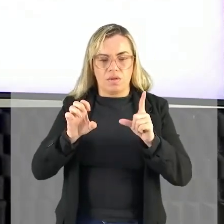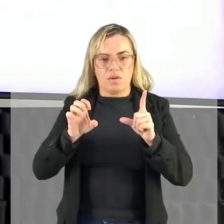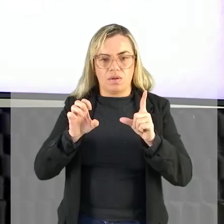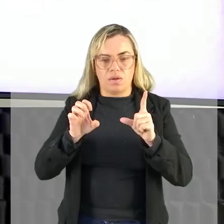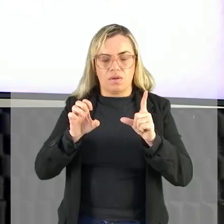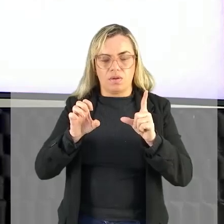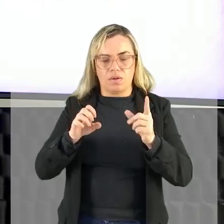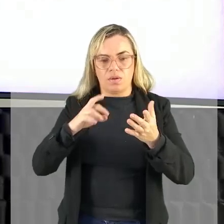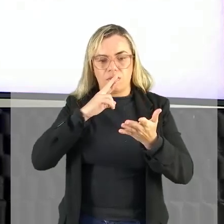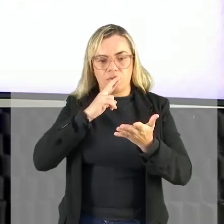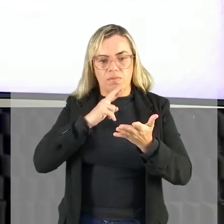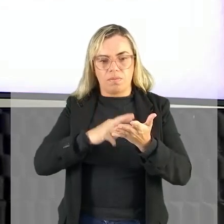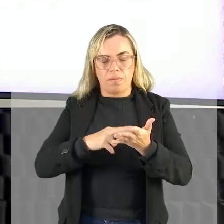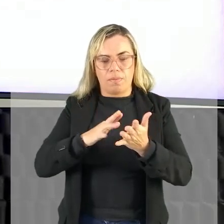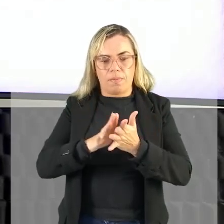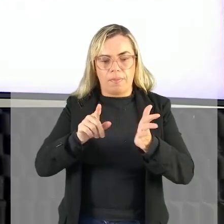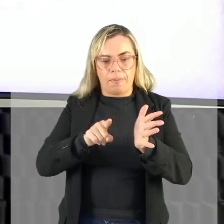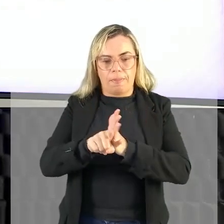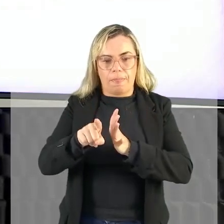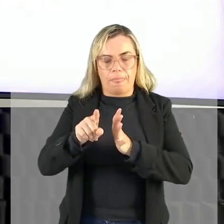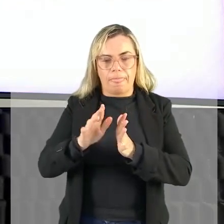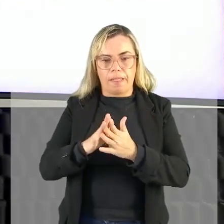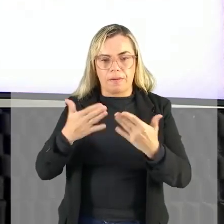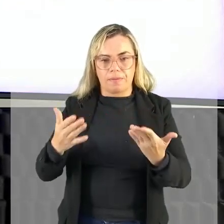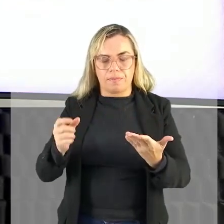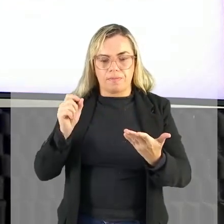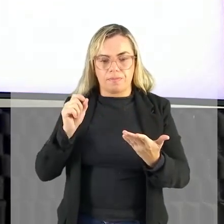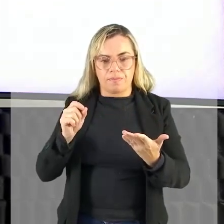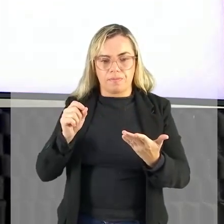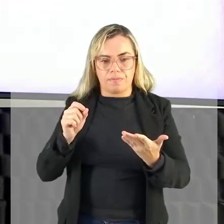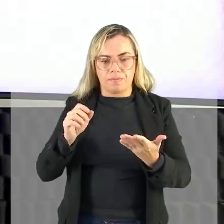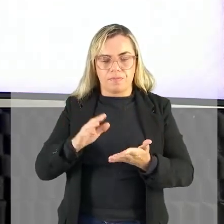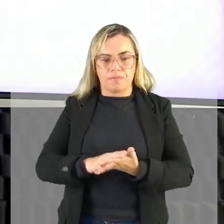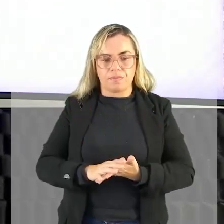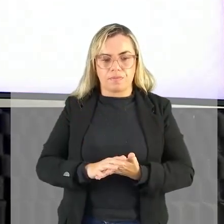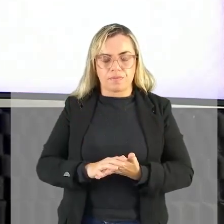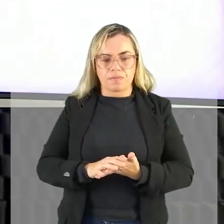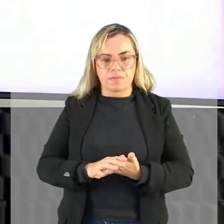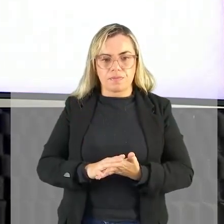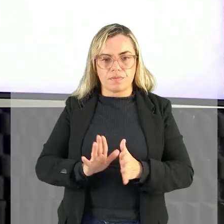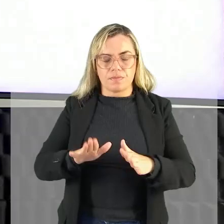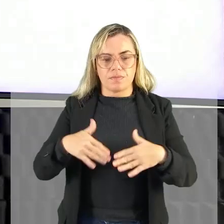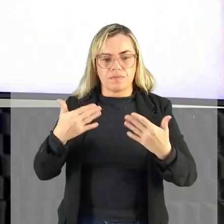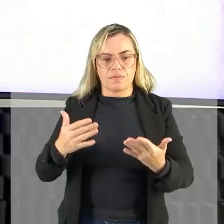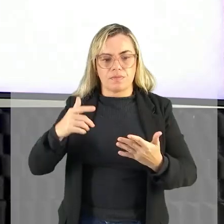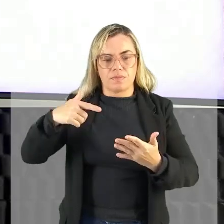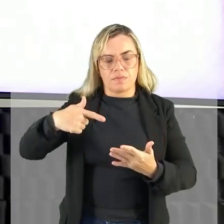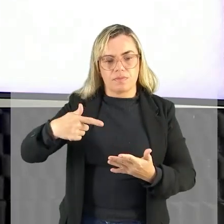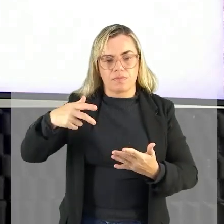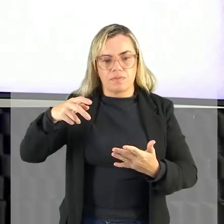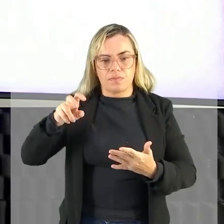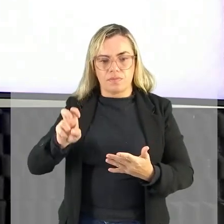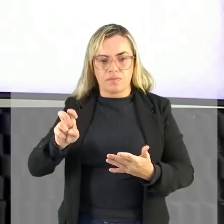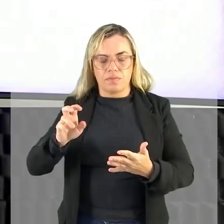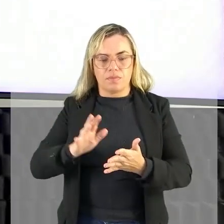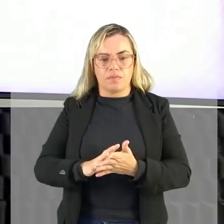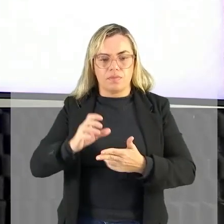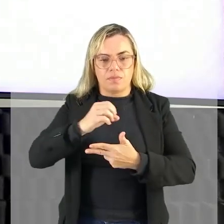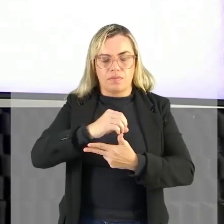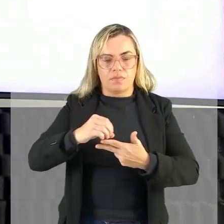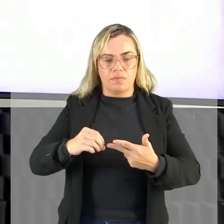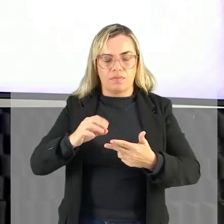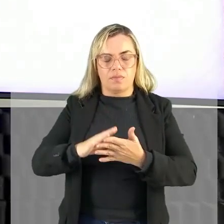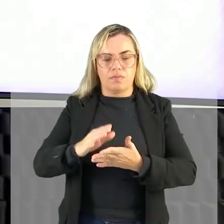responde à questão, tá? Letra E. Questão 75, Enem